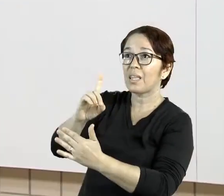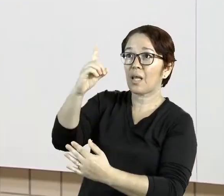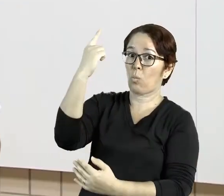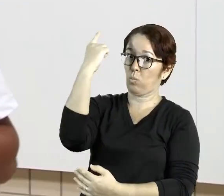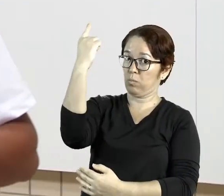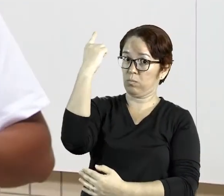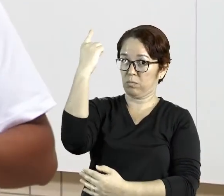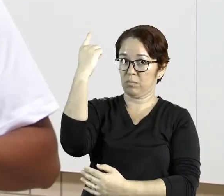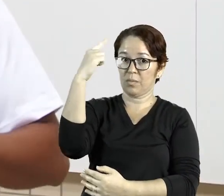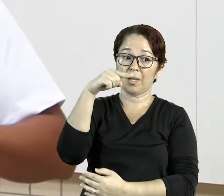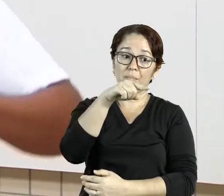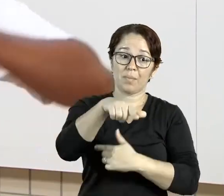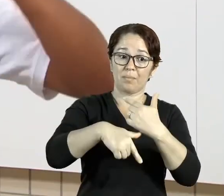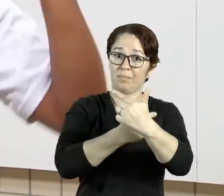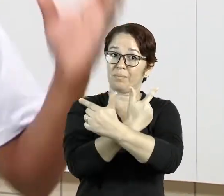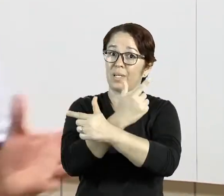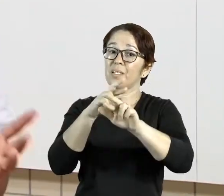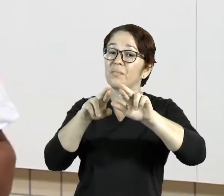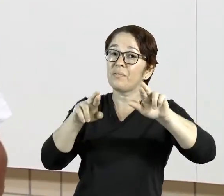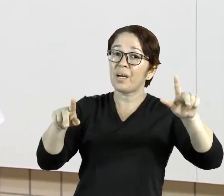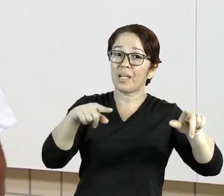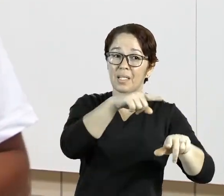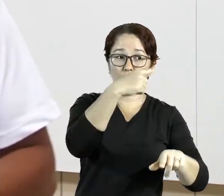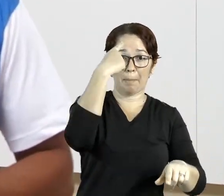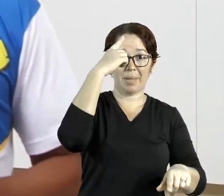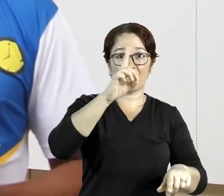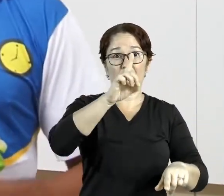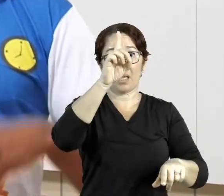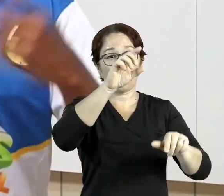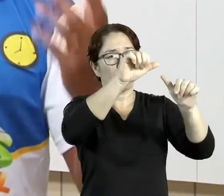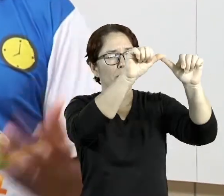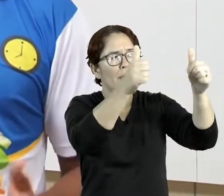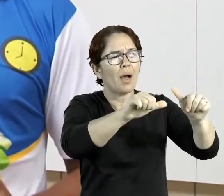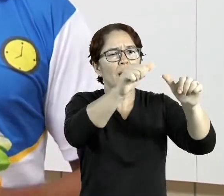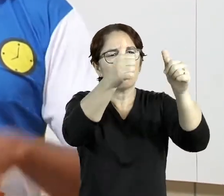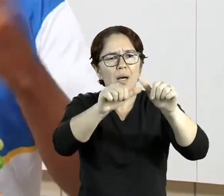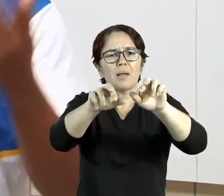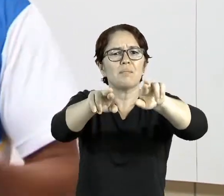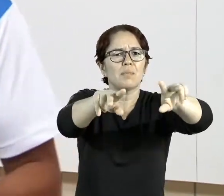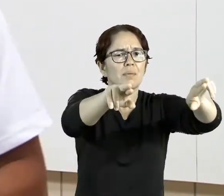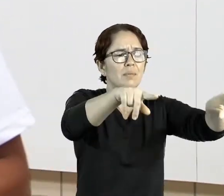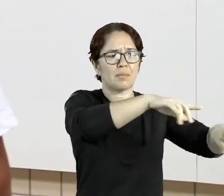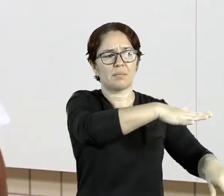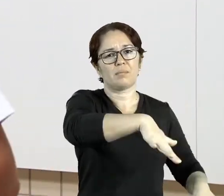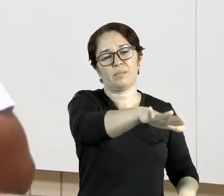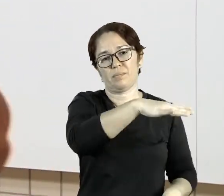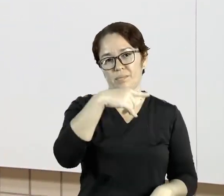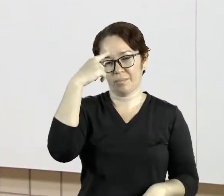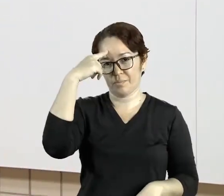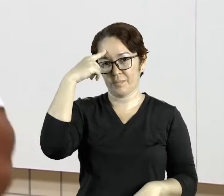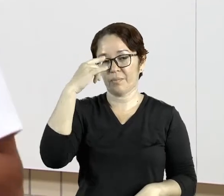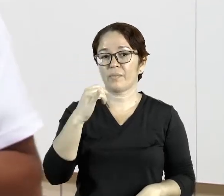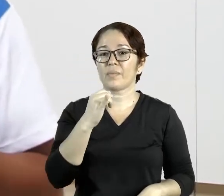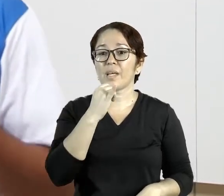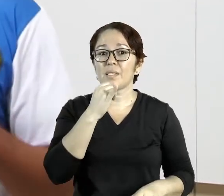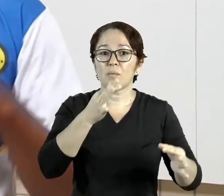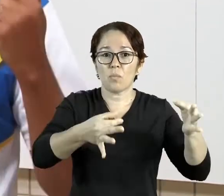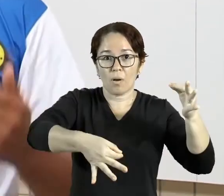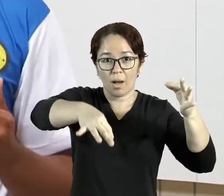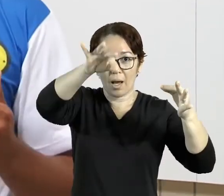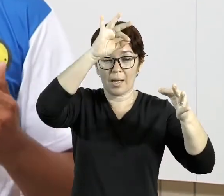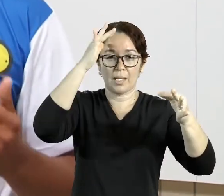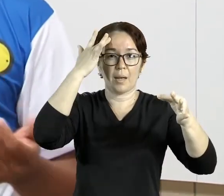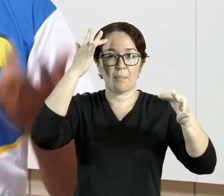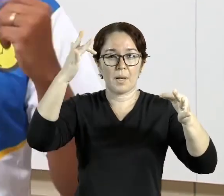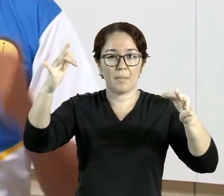os maias é um povo que tinha um conhecimento absurdo, Nós podemos também destacar os calendários maias, com 365